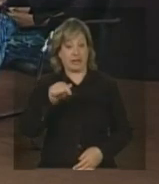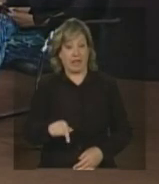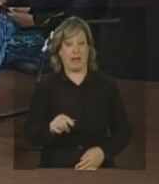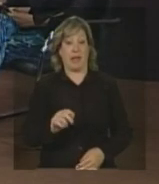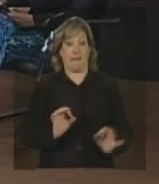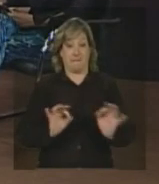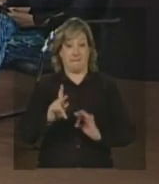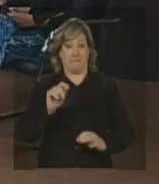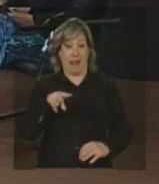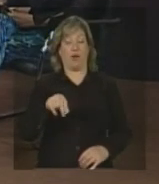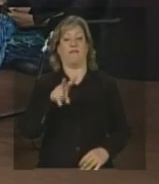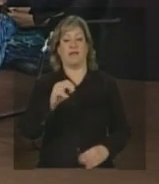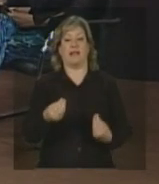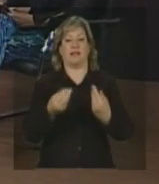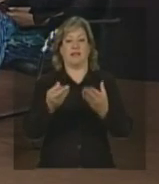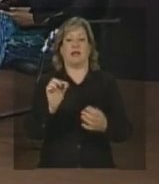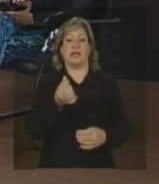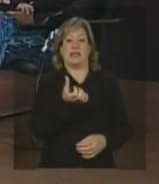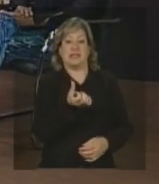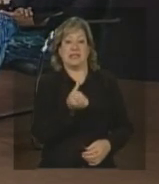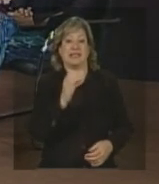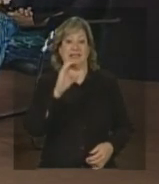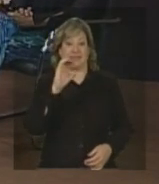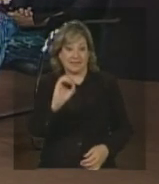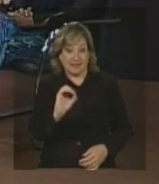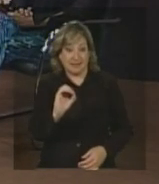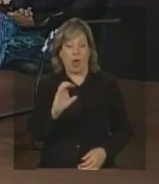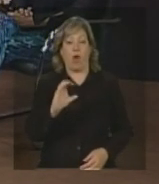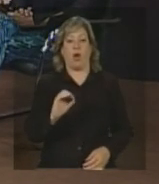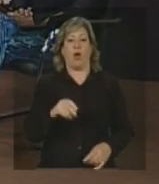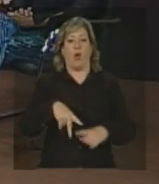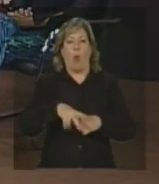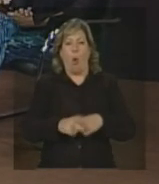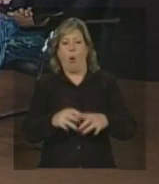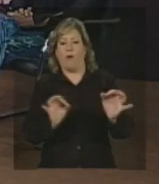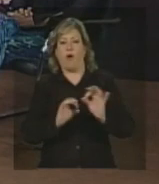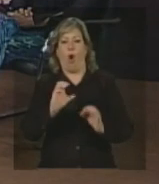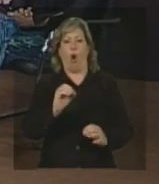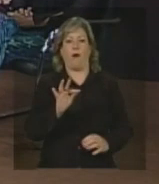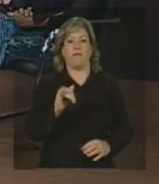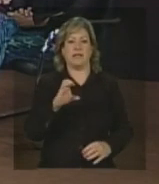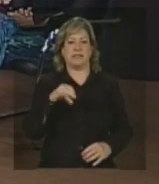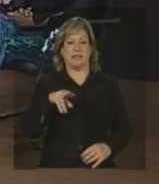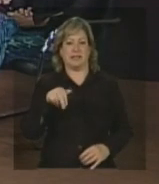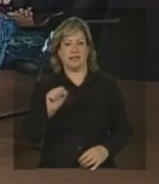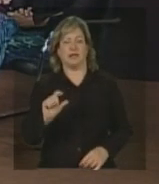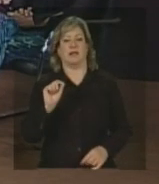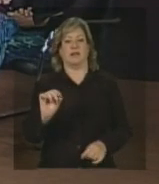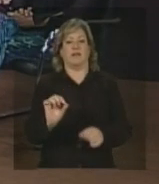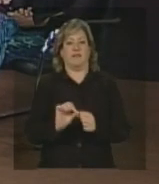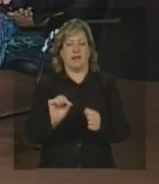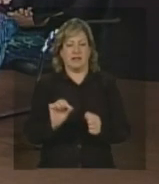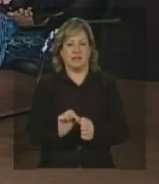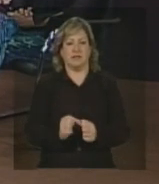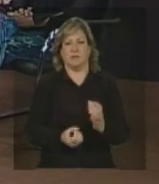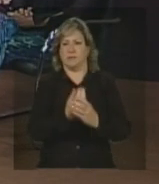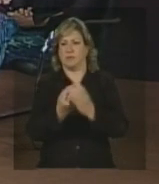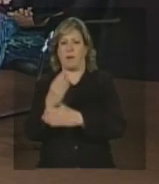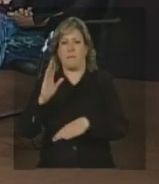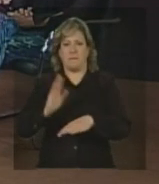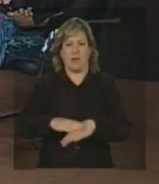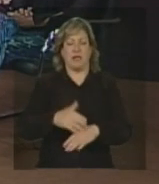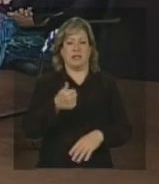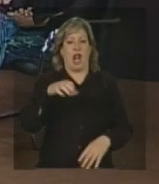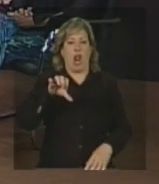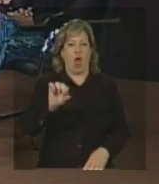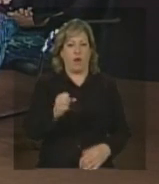60 oficinas de a qualificação de 60 oficinas de órtese e prótese já existentes. Né? Nós estaremos implantando mais 19 oficinas